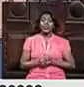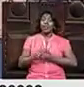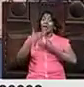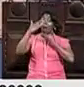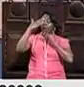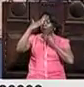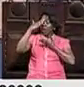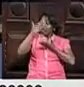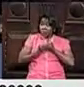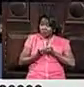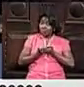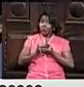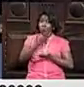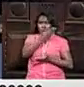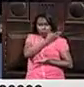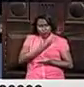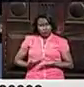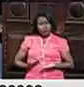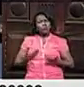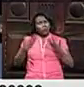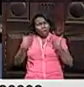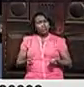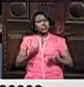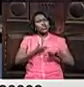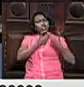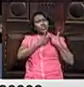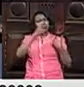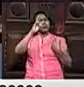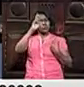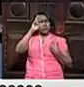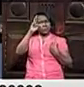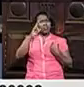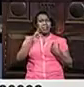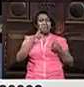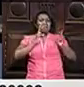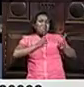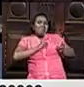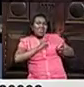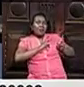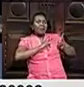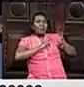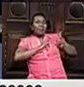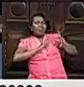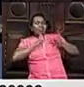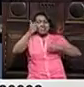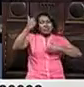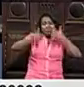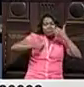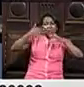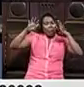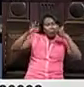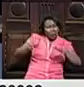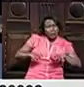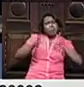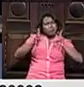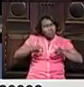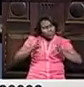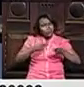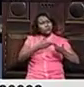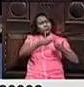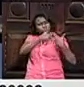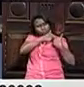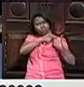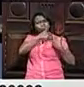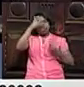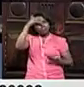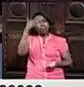ter responsabilidade, mesmo diante da alegada da crise por que passa. Mas, senhora